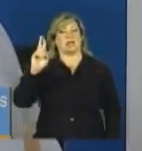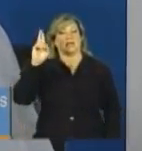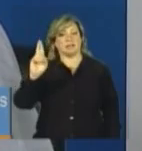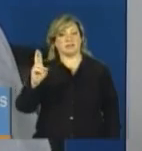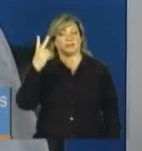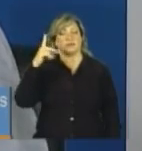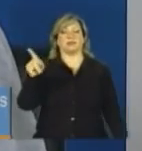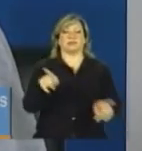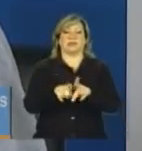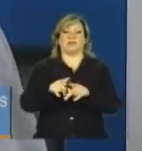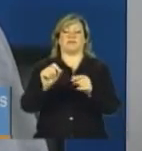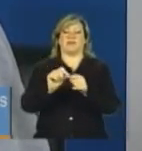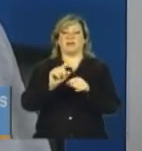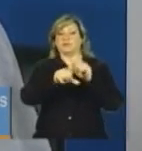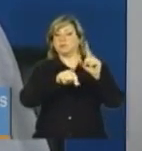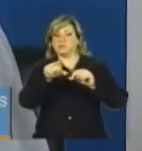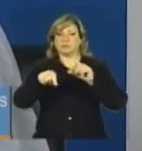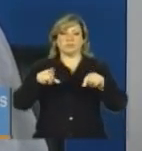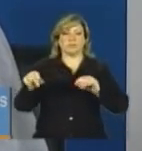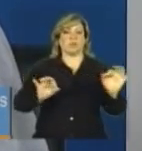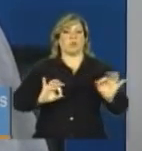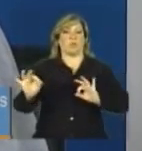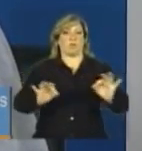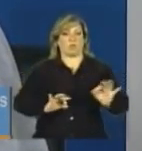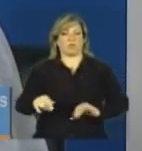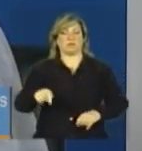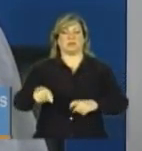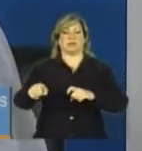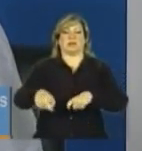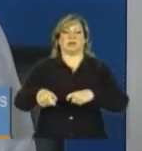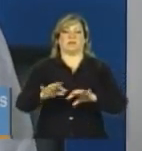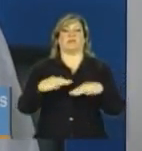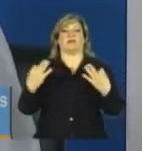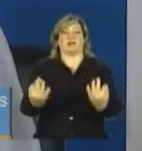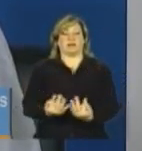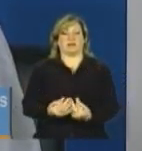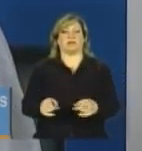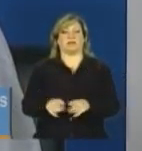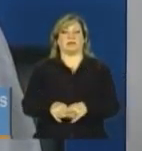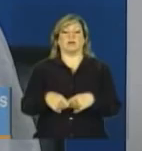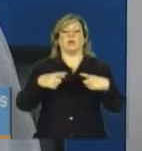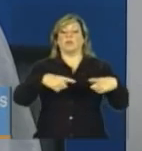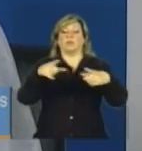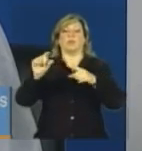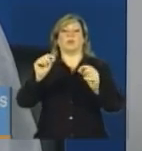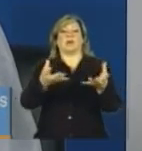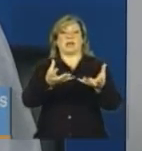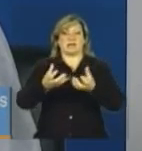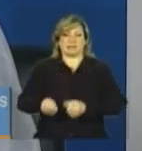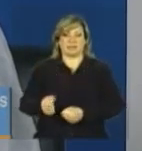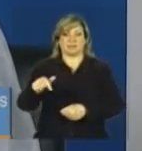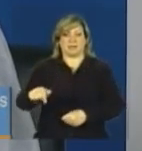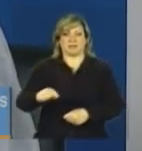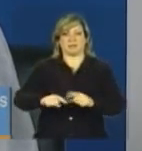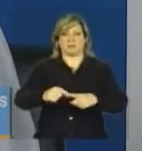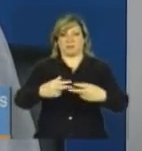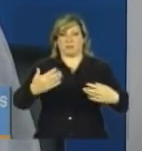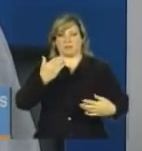responsáveis por também fazer essa seleção de organizações da agricultura familiar e as entidades que recebem.